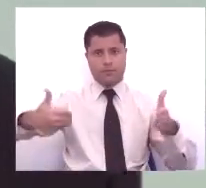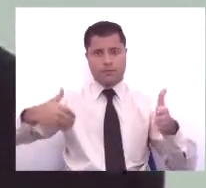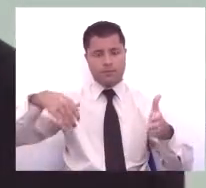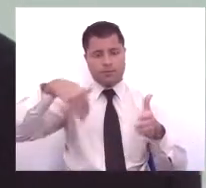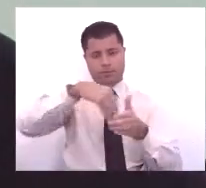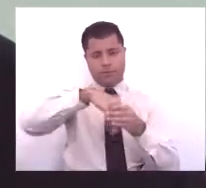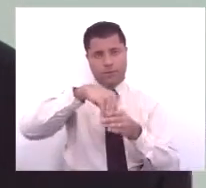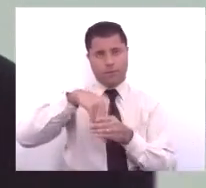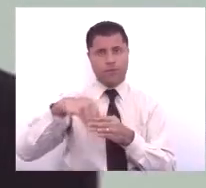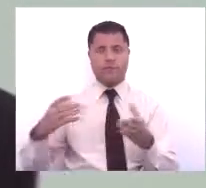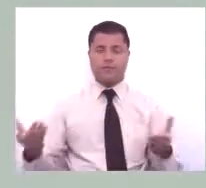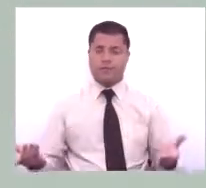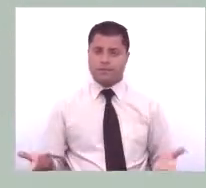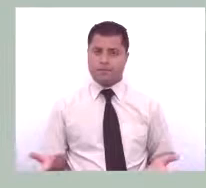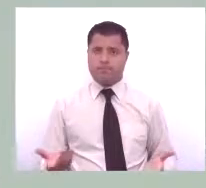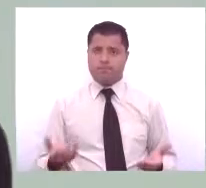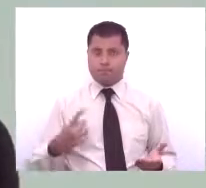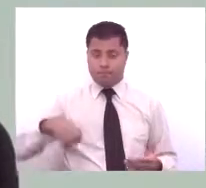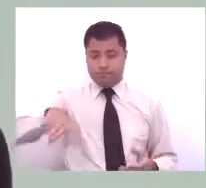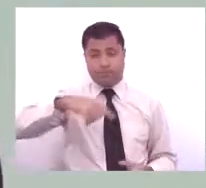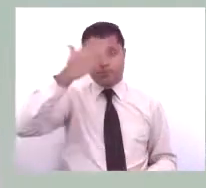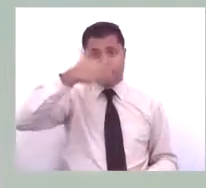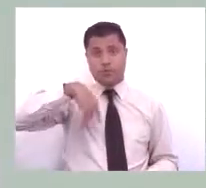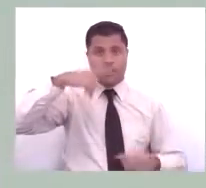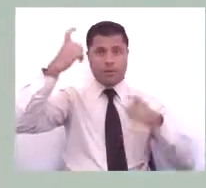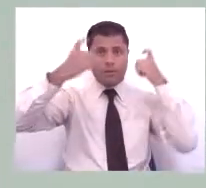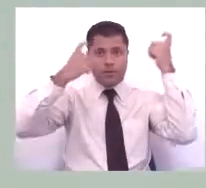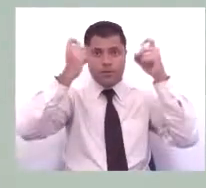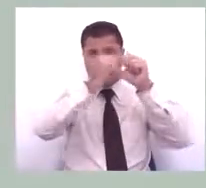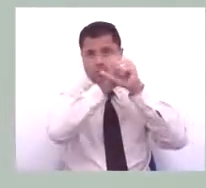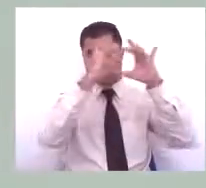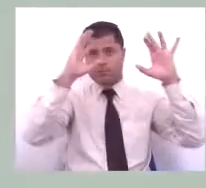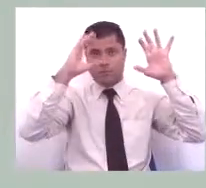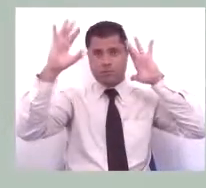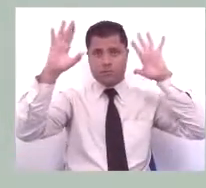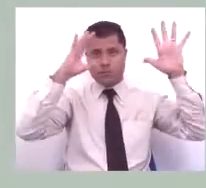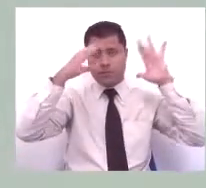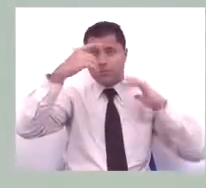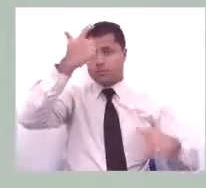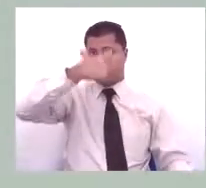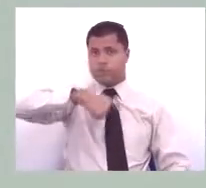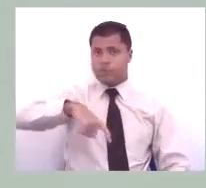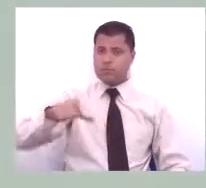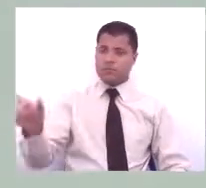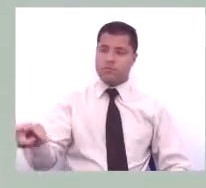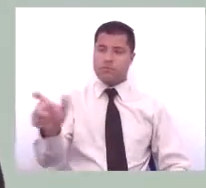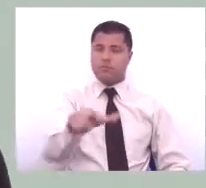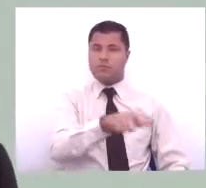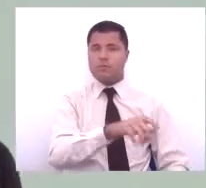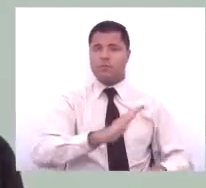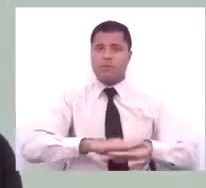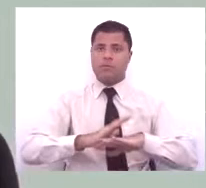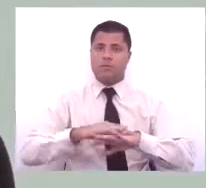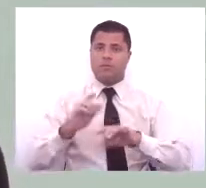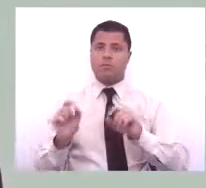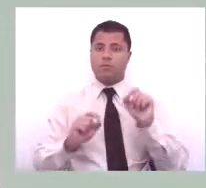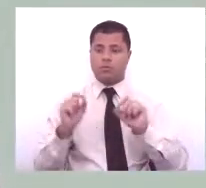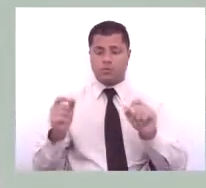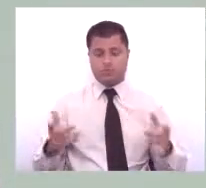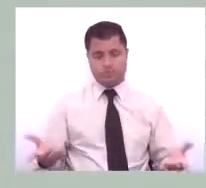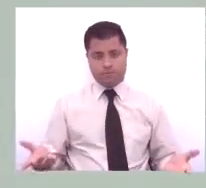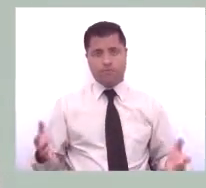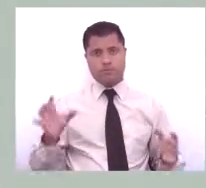a preocupação de fazer uma reflexão sobre o nosso papel e de que forma